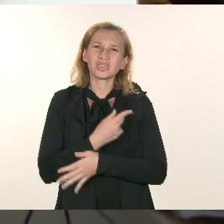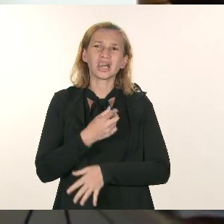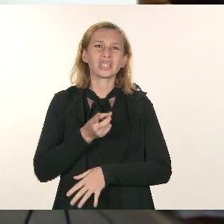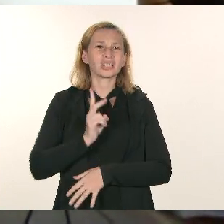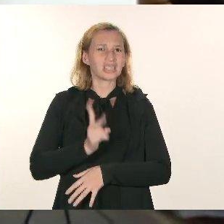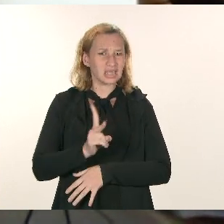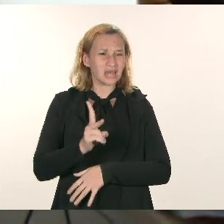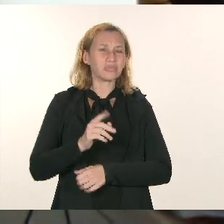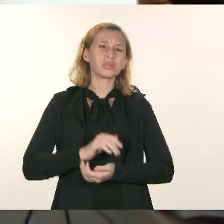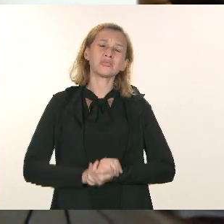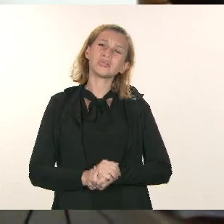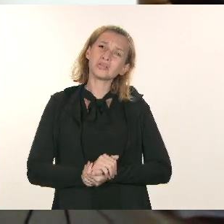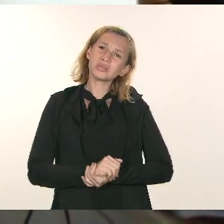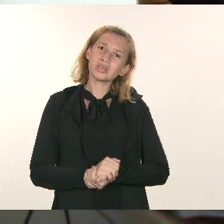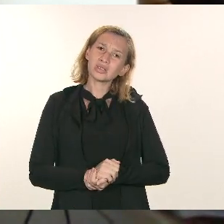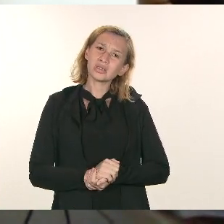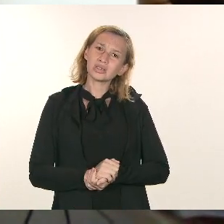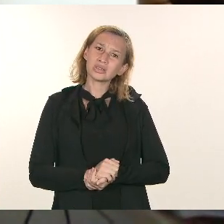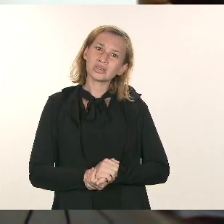momento,